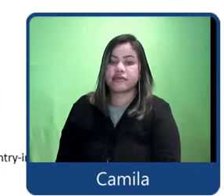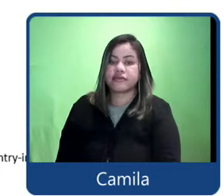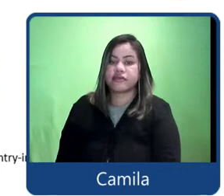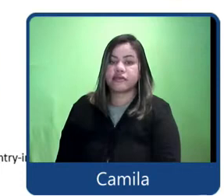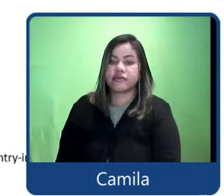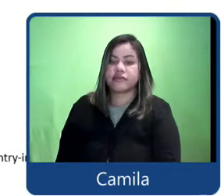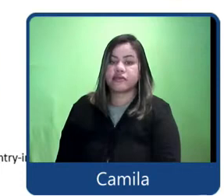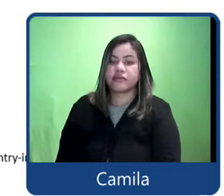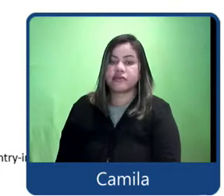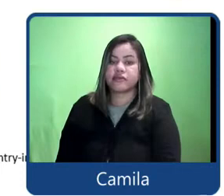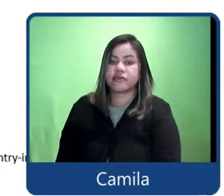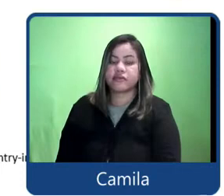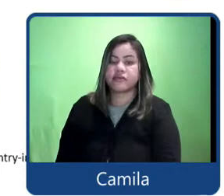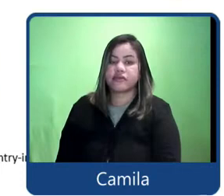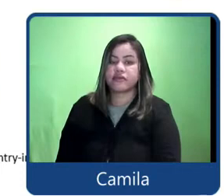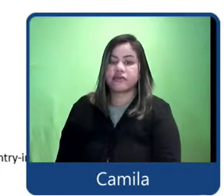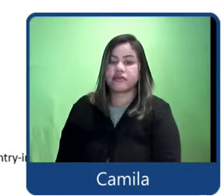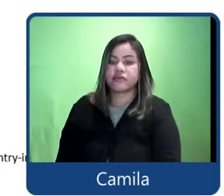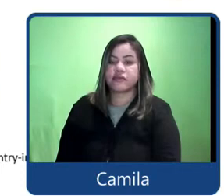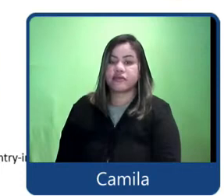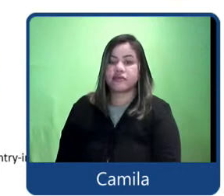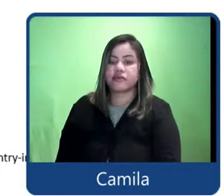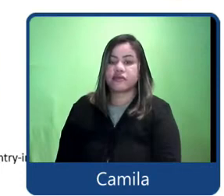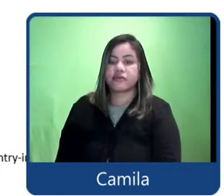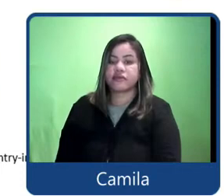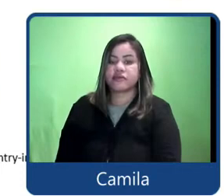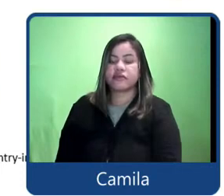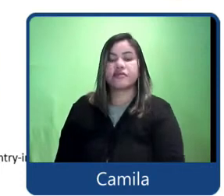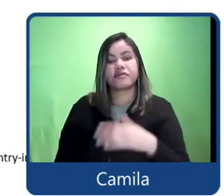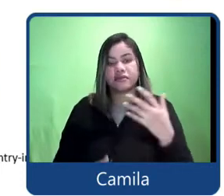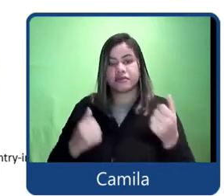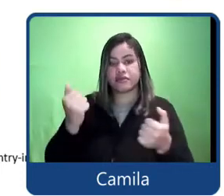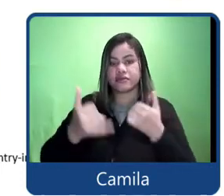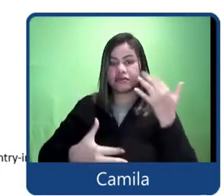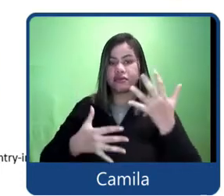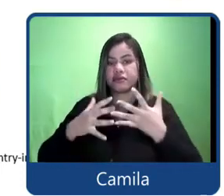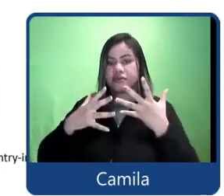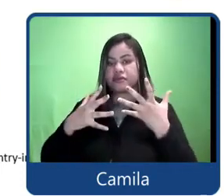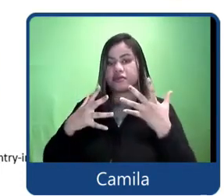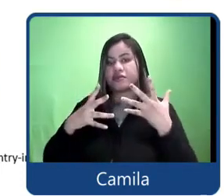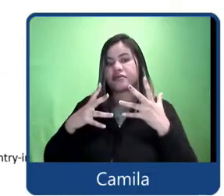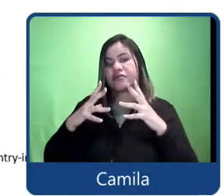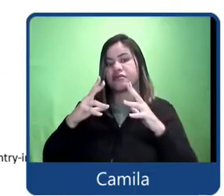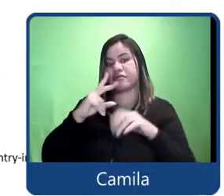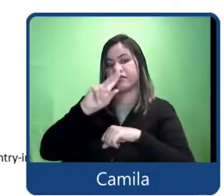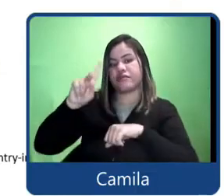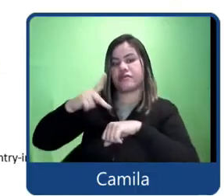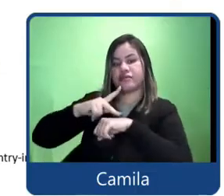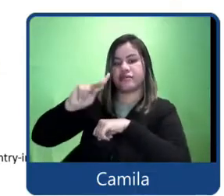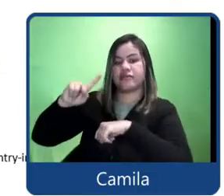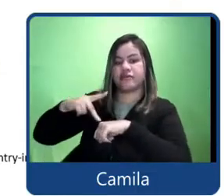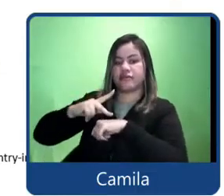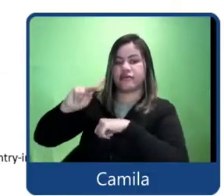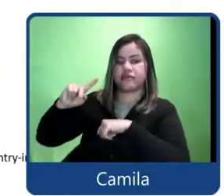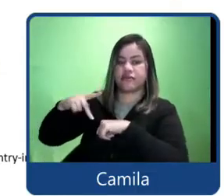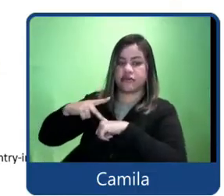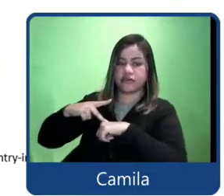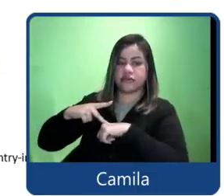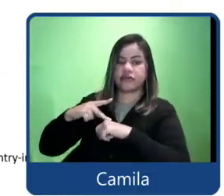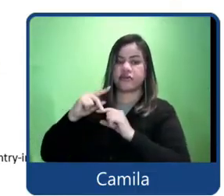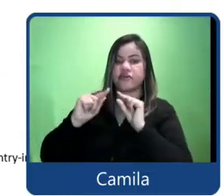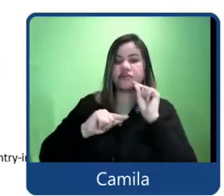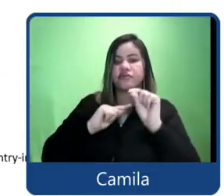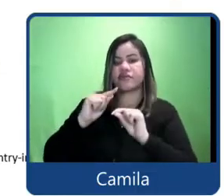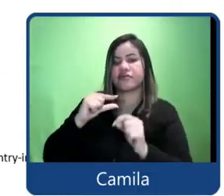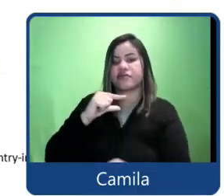E falando aqui sobre, assim, dando um panorama geral, né, dos países, tem um índice, né,